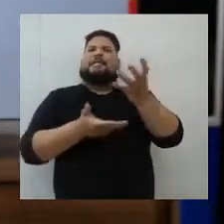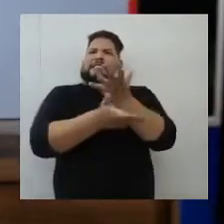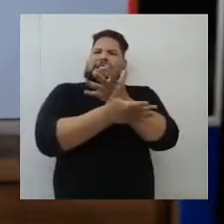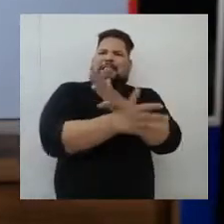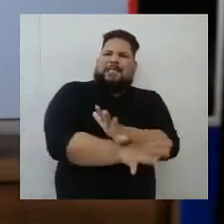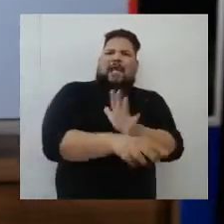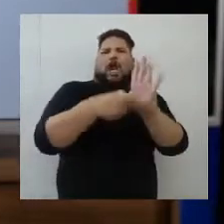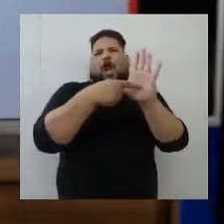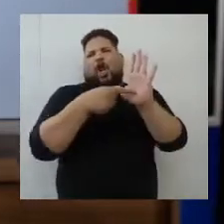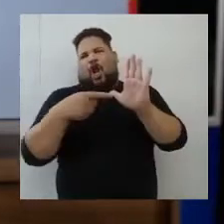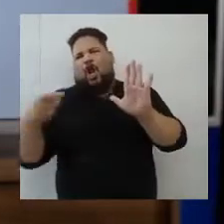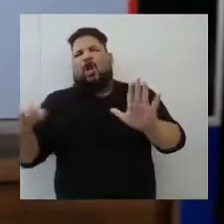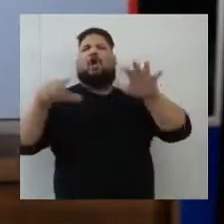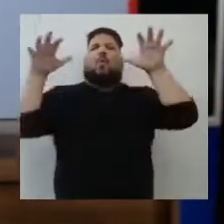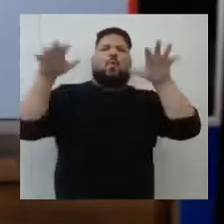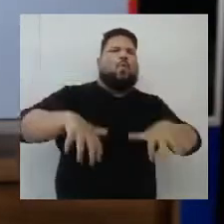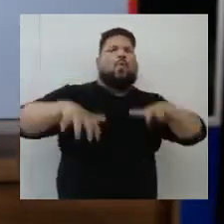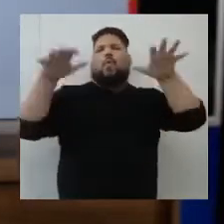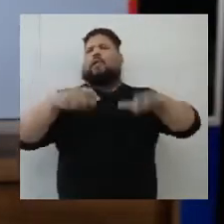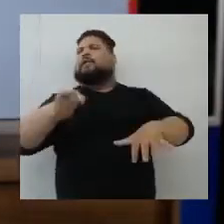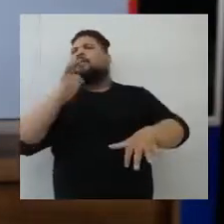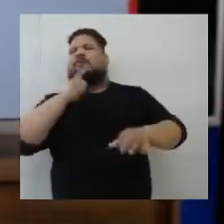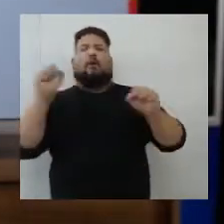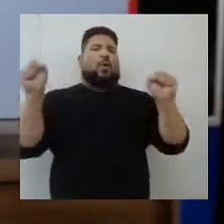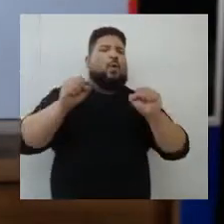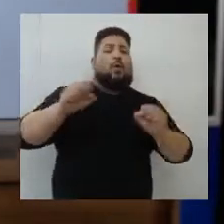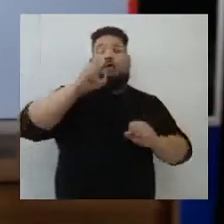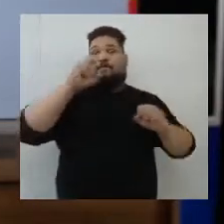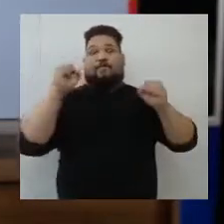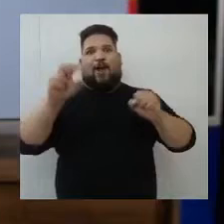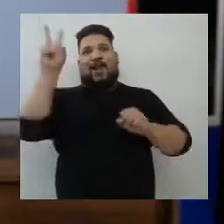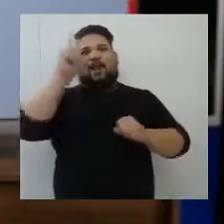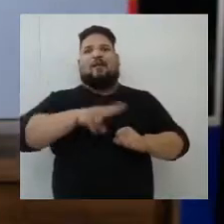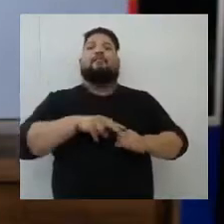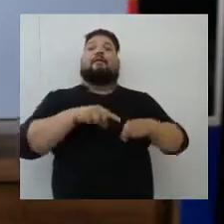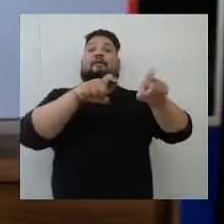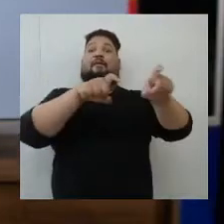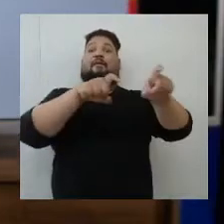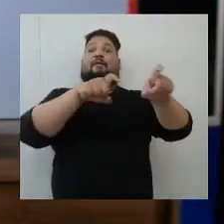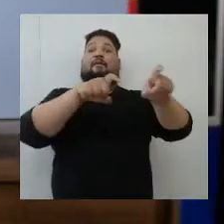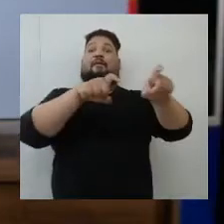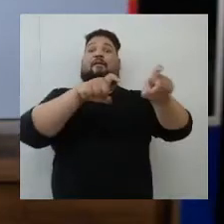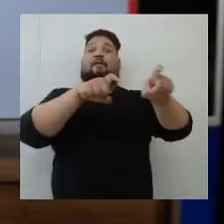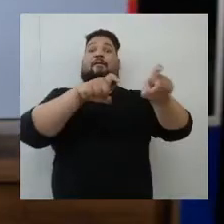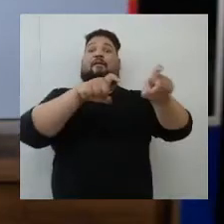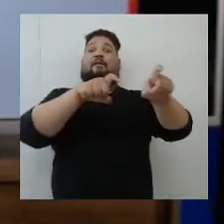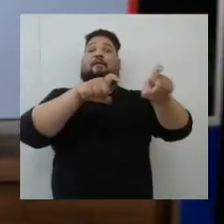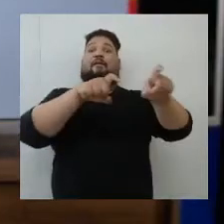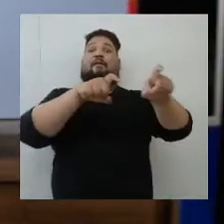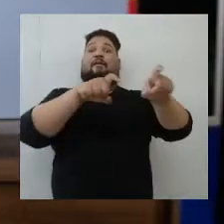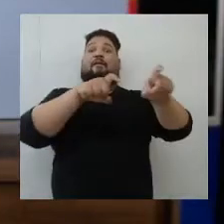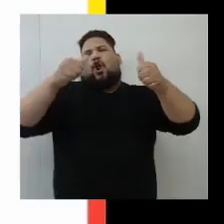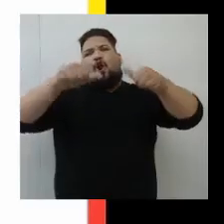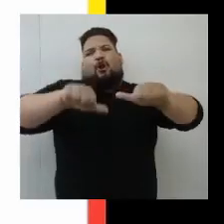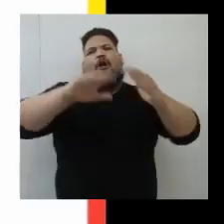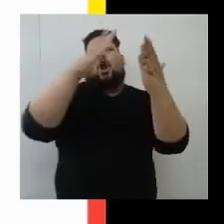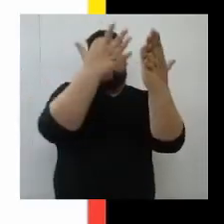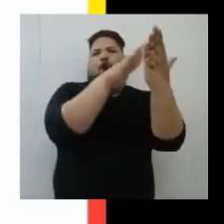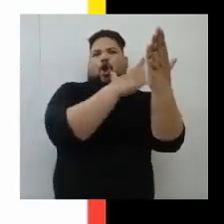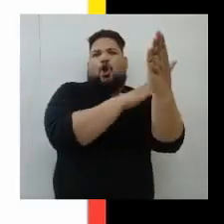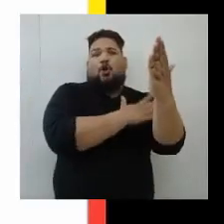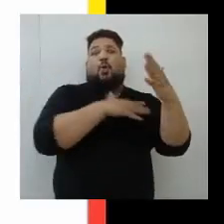prolongadas, chuvas, inverno rigoroso. Produção de alimento cai em números